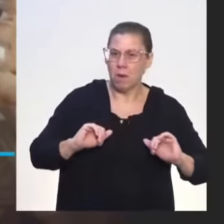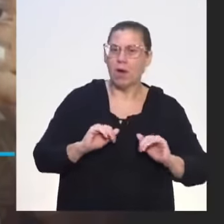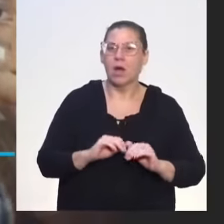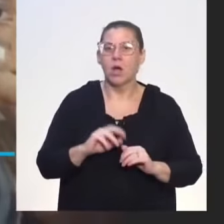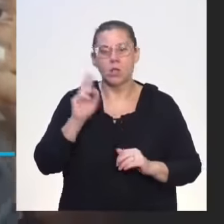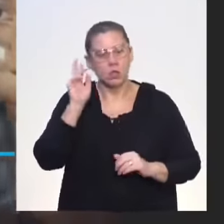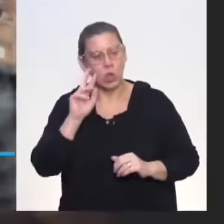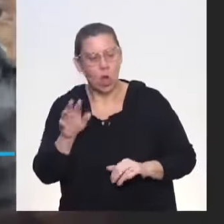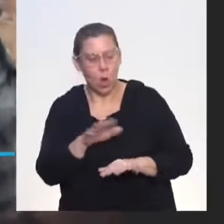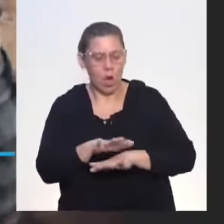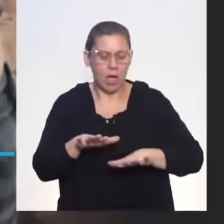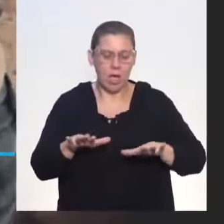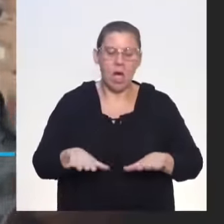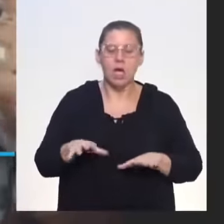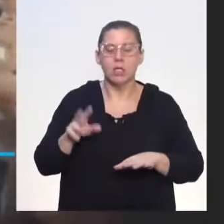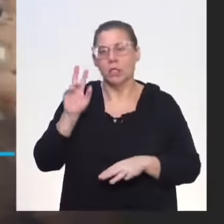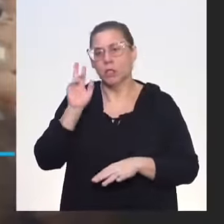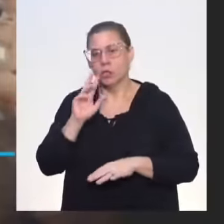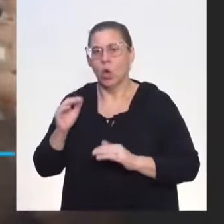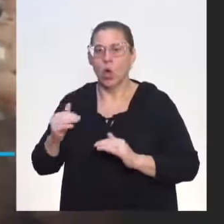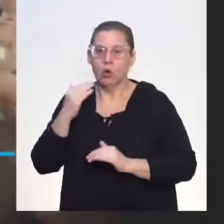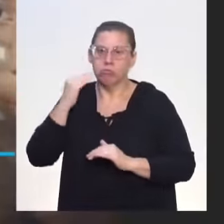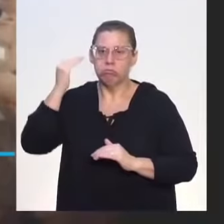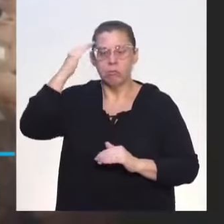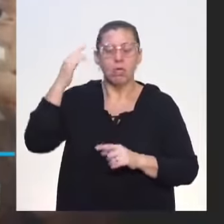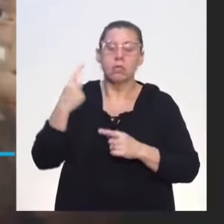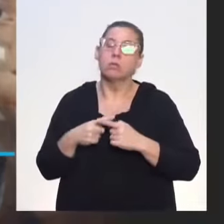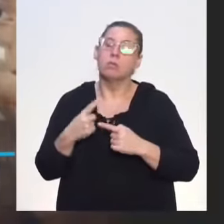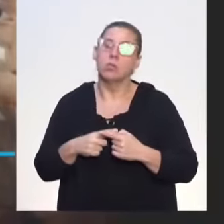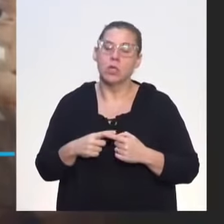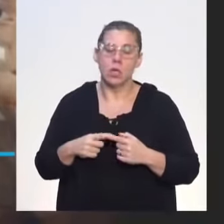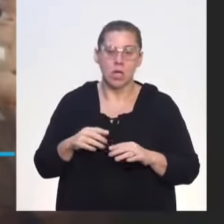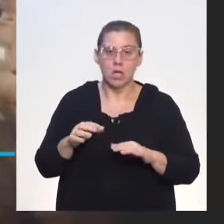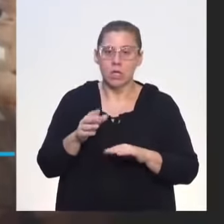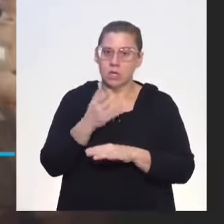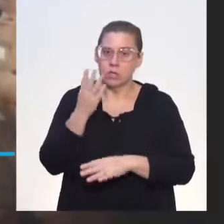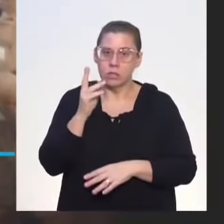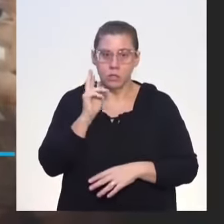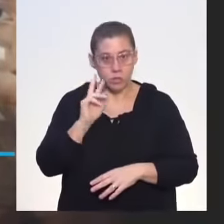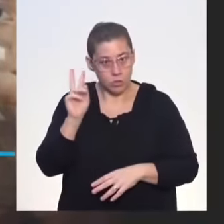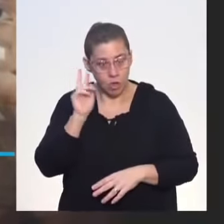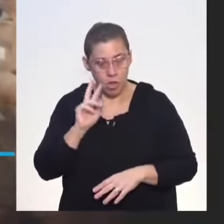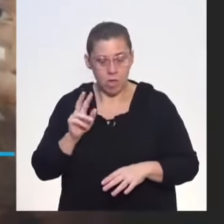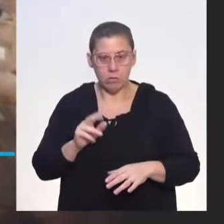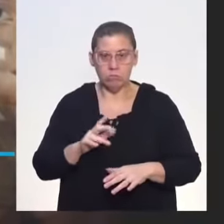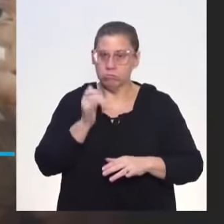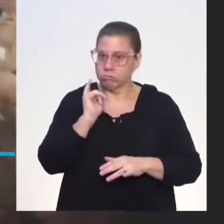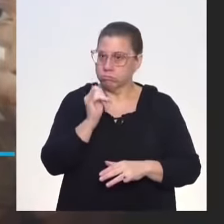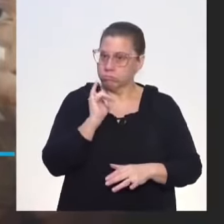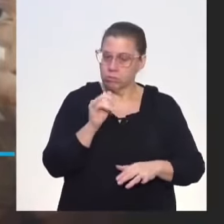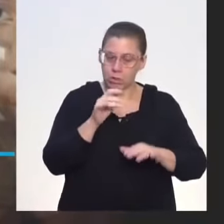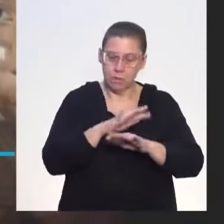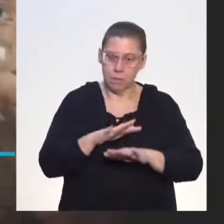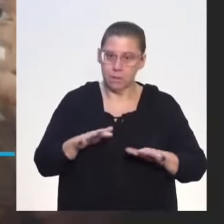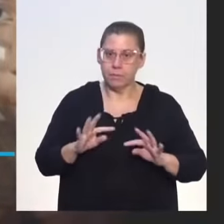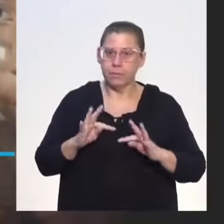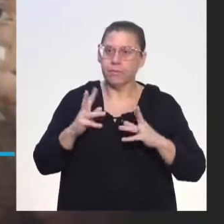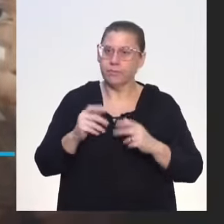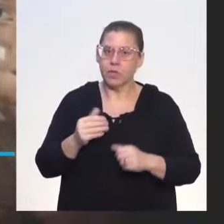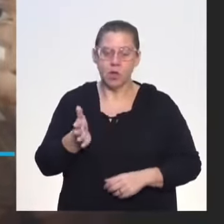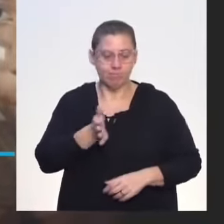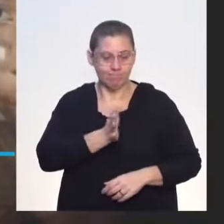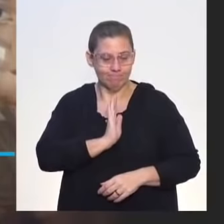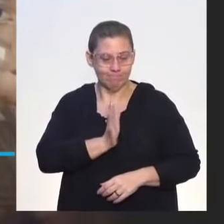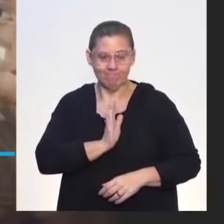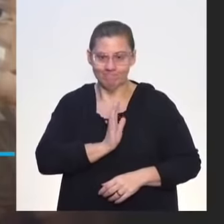história para criança ou uma história para adulto. Até porque as histórias elas são contadas para baterem no coração